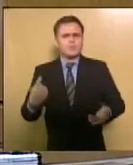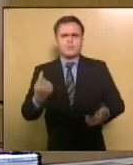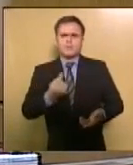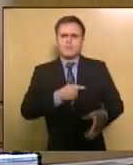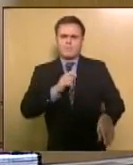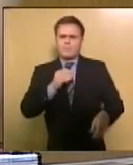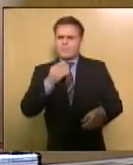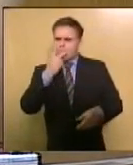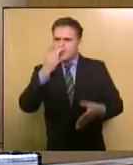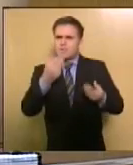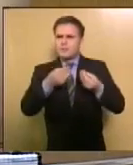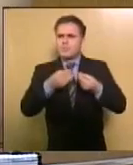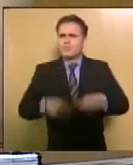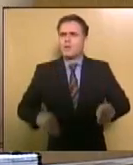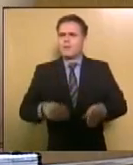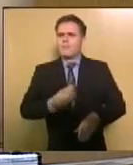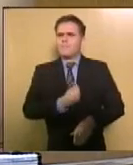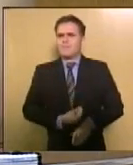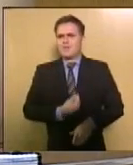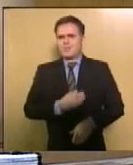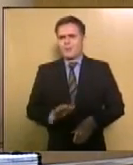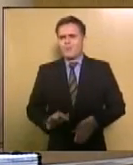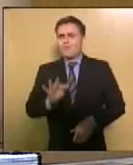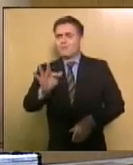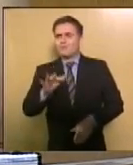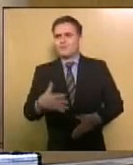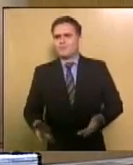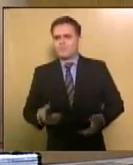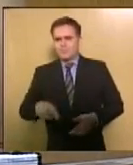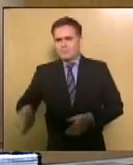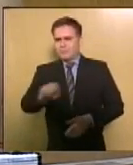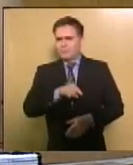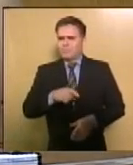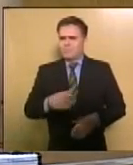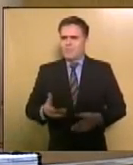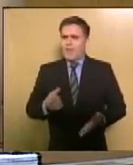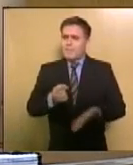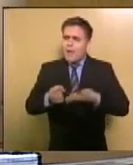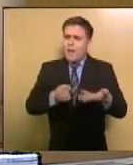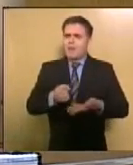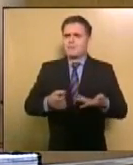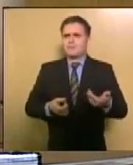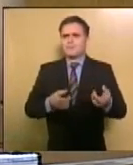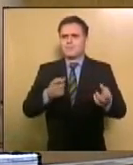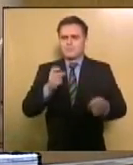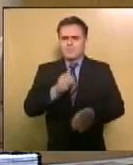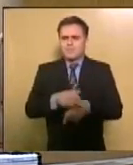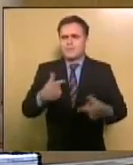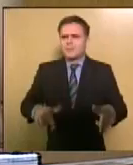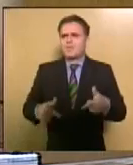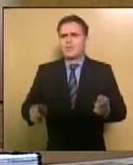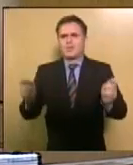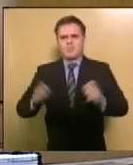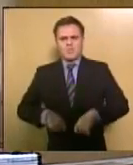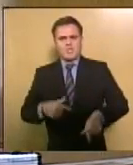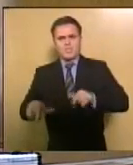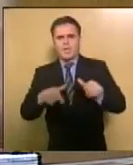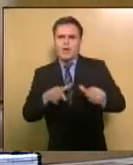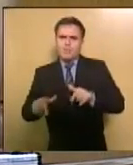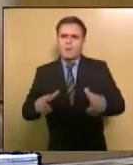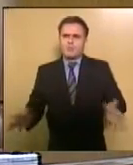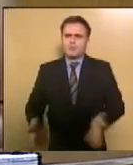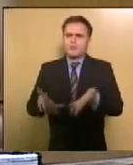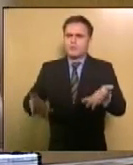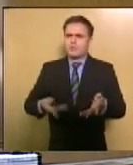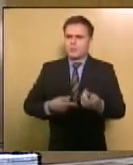vida como o Daniel falou do nosso futuro então são daquelas pessoas né que são a base do nosso mercado de trabalho são aquelas pessoas que teram que produzir incentivando